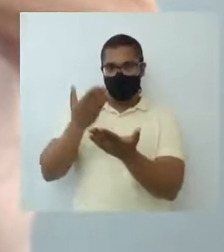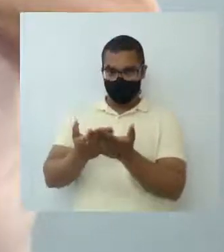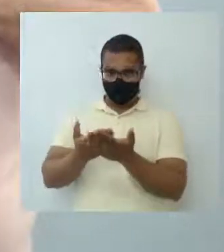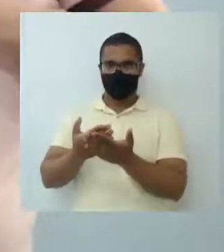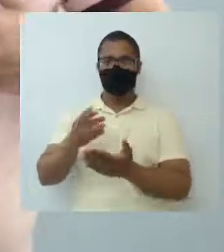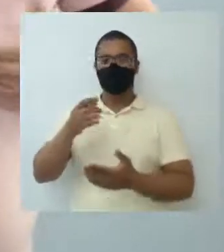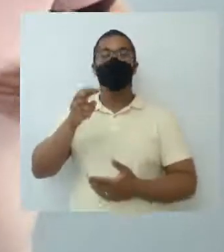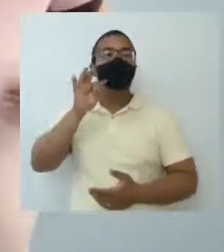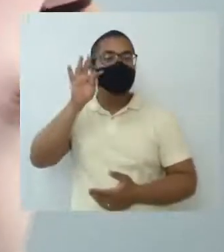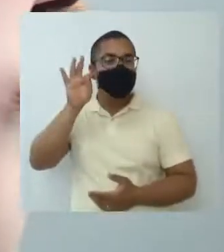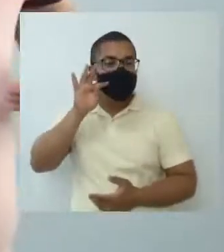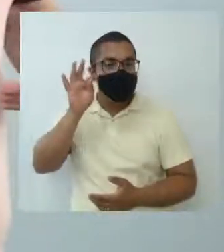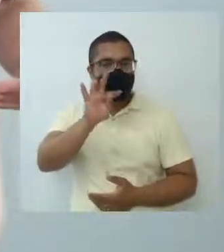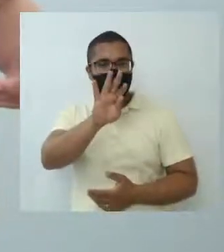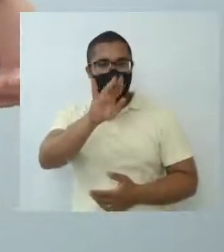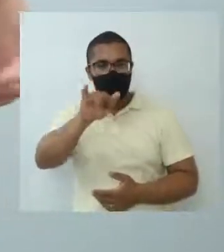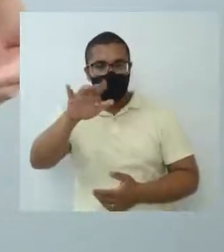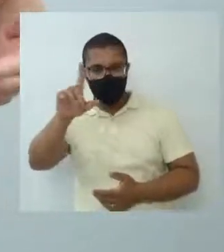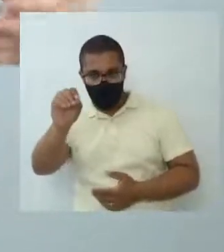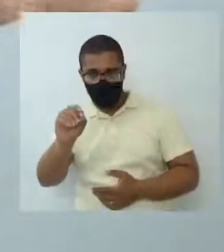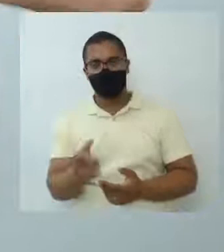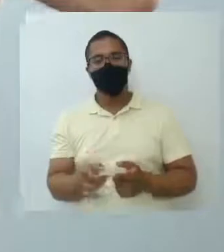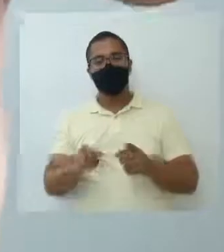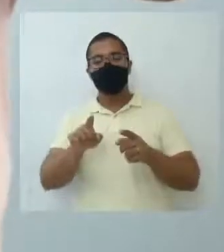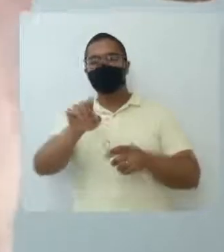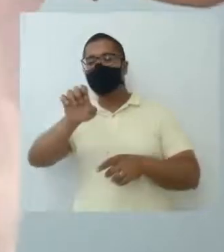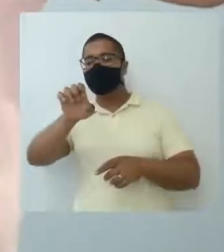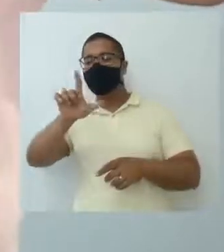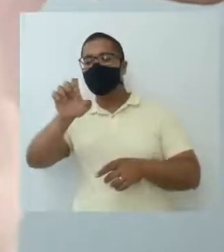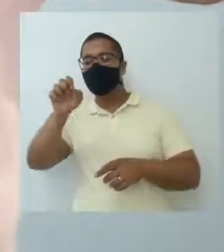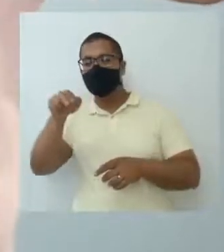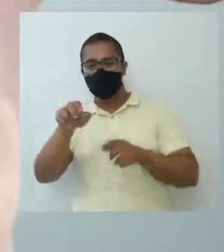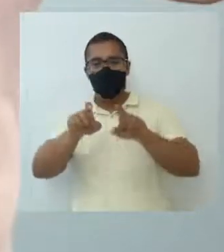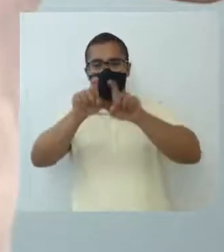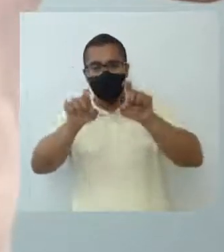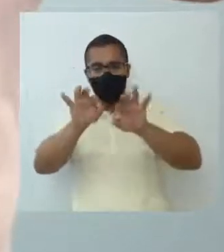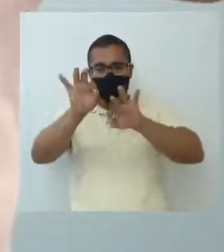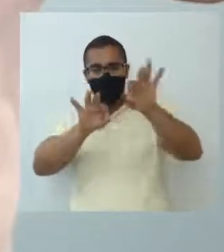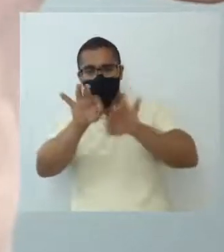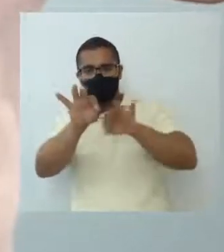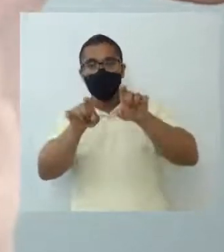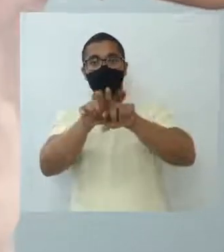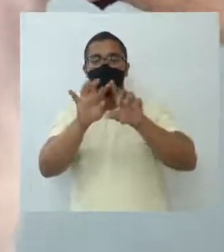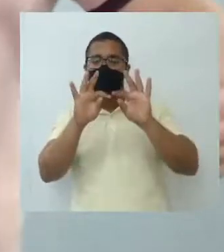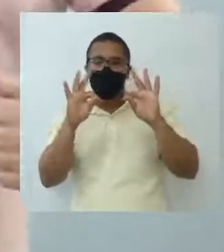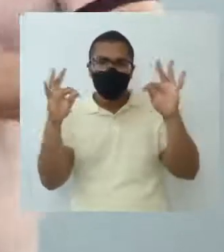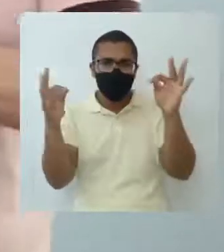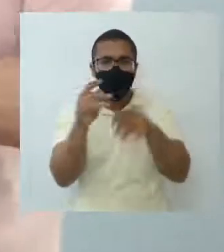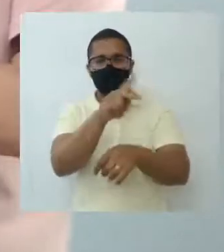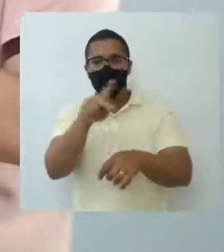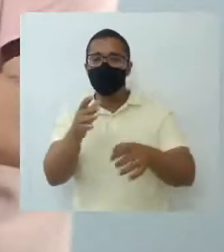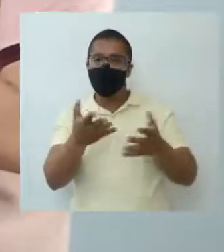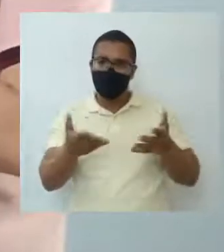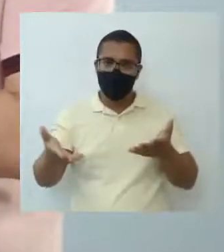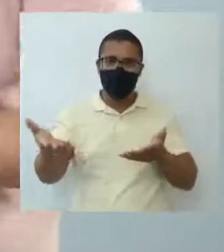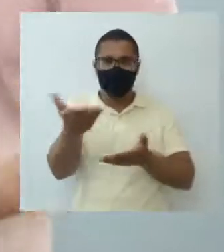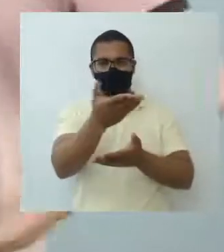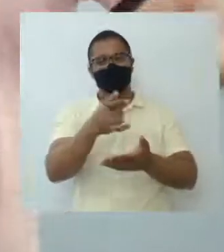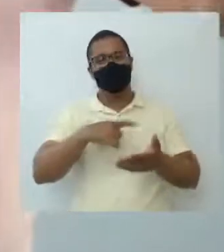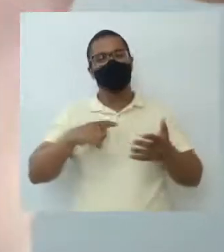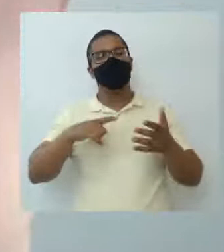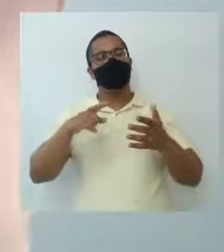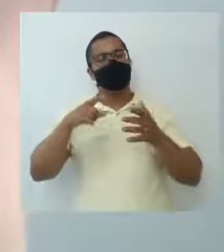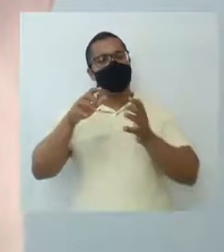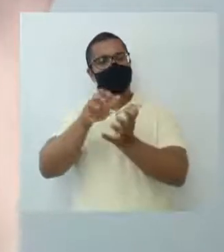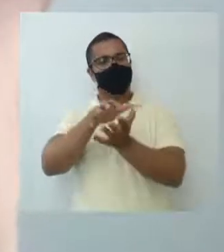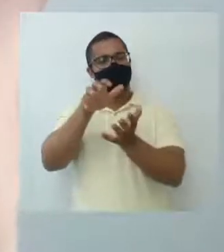Ari Tiago, a Ellen do Som e a todos os professores do nosso estado. Então, vamos lá,